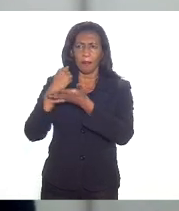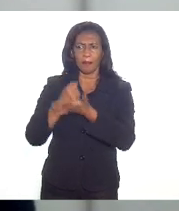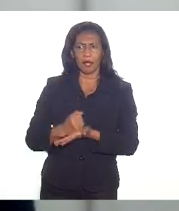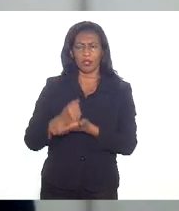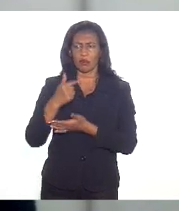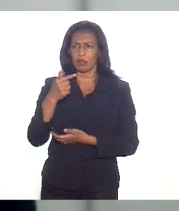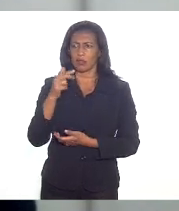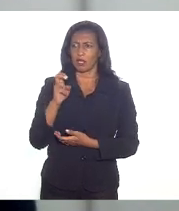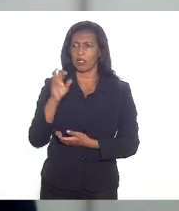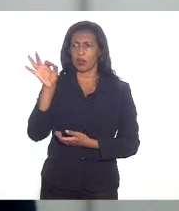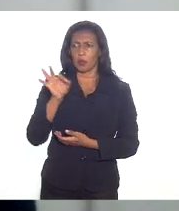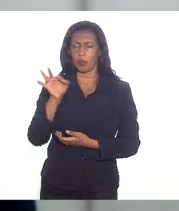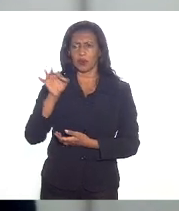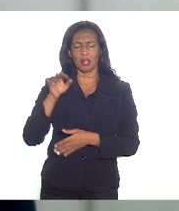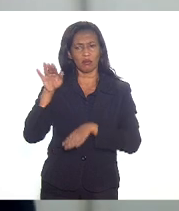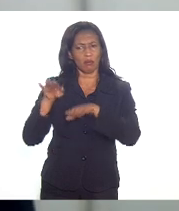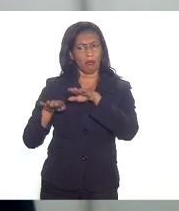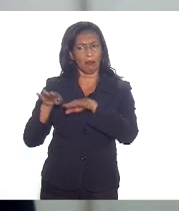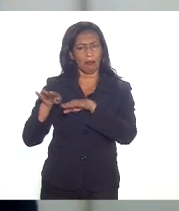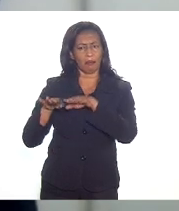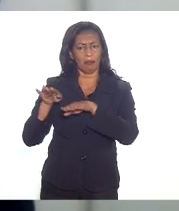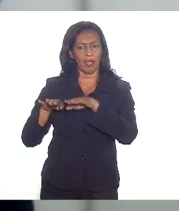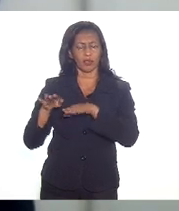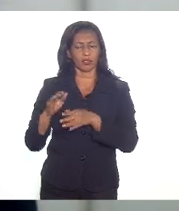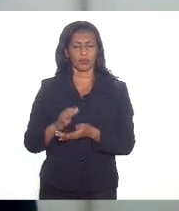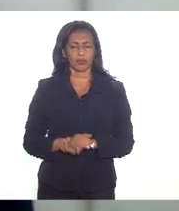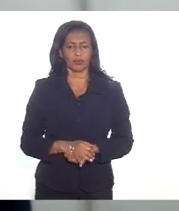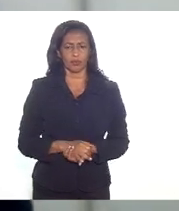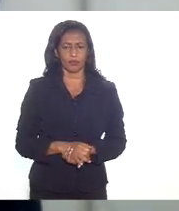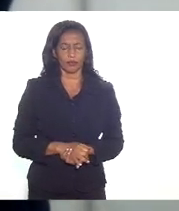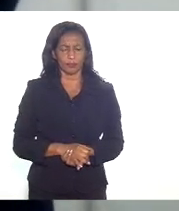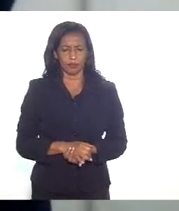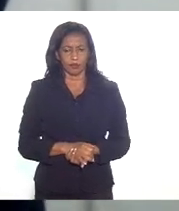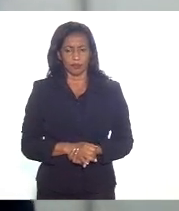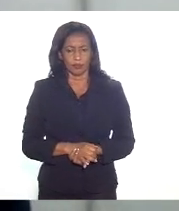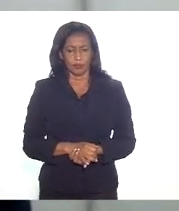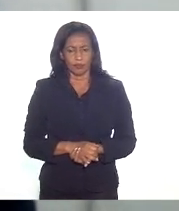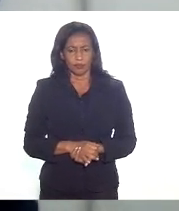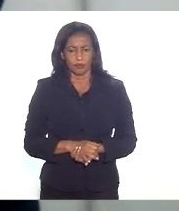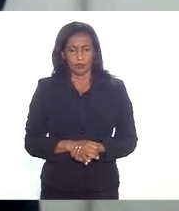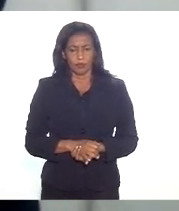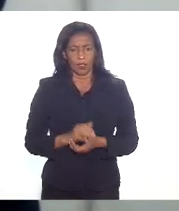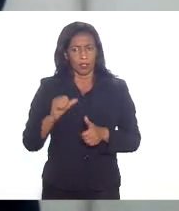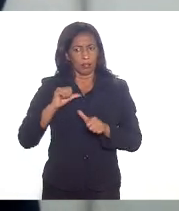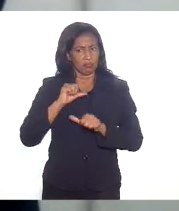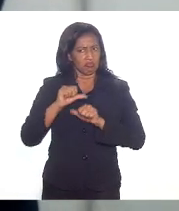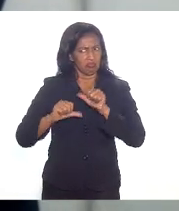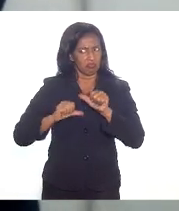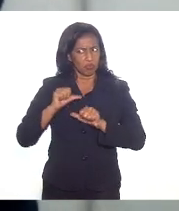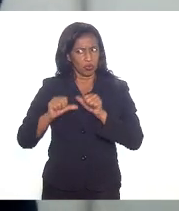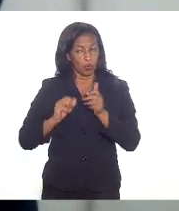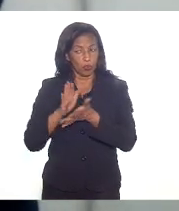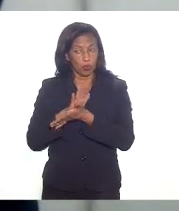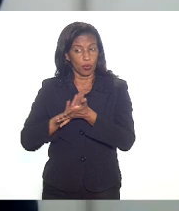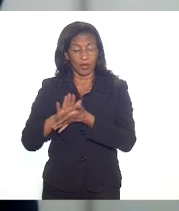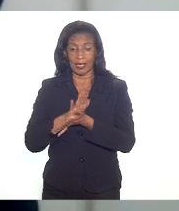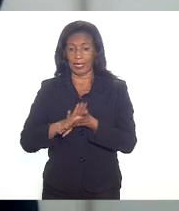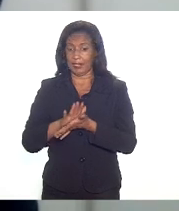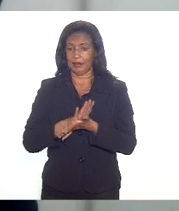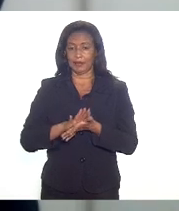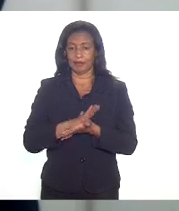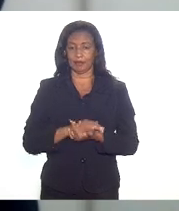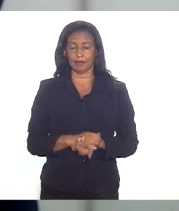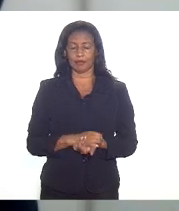75% em média. Sim. Era em 75%. Sim. Não mudou nada. Mas, e além disso,